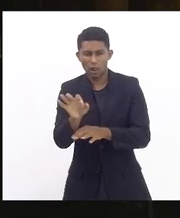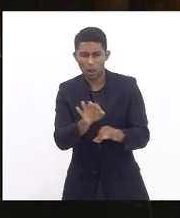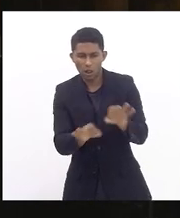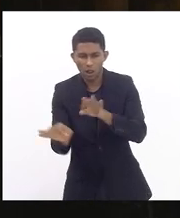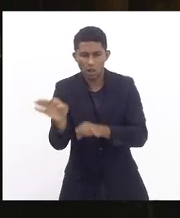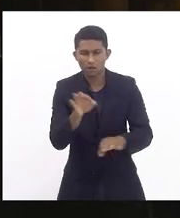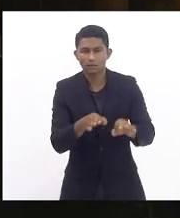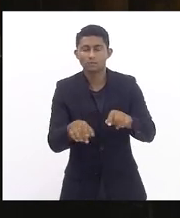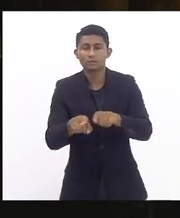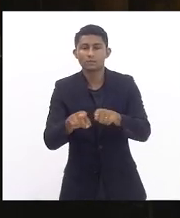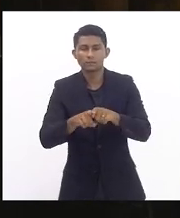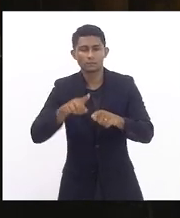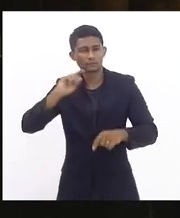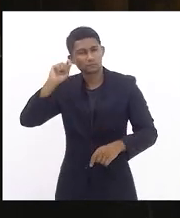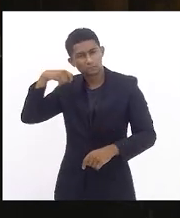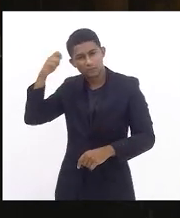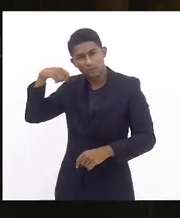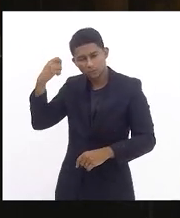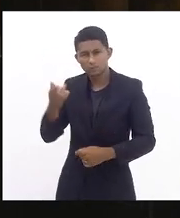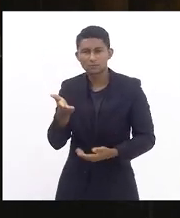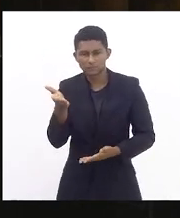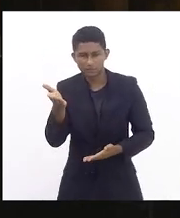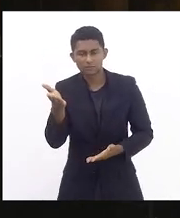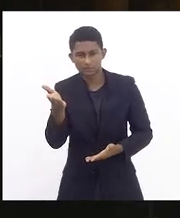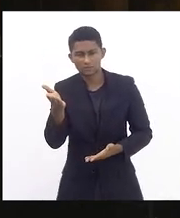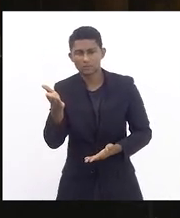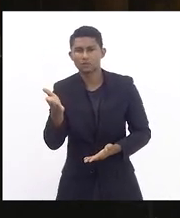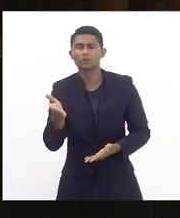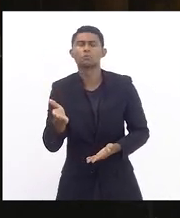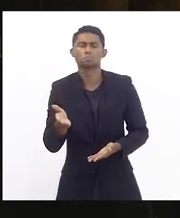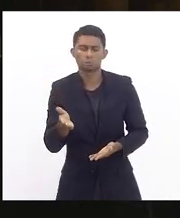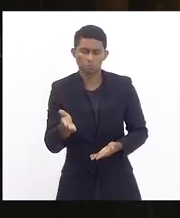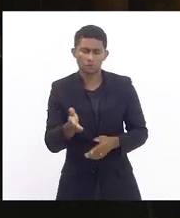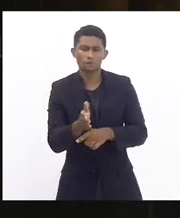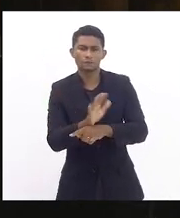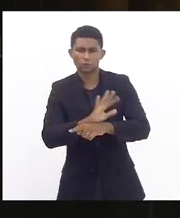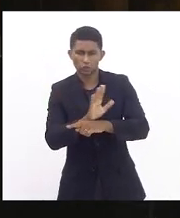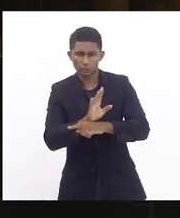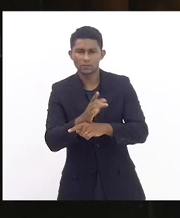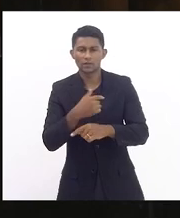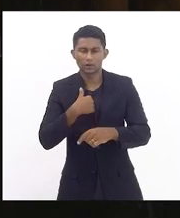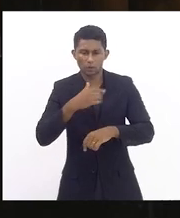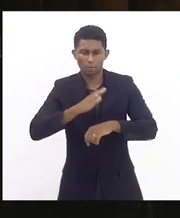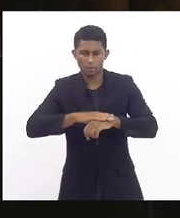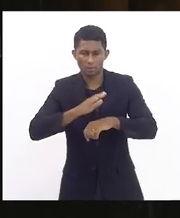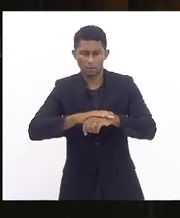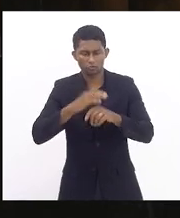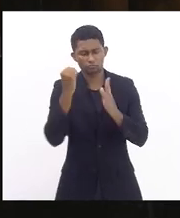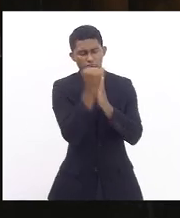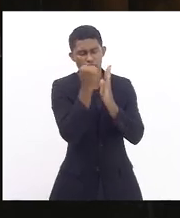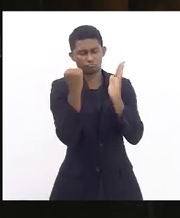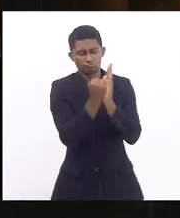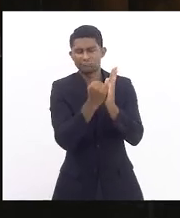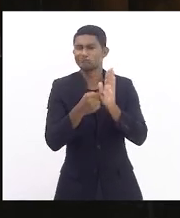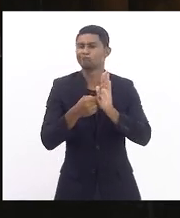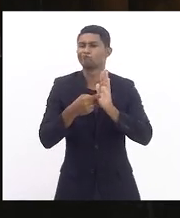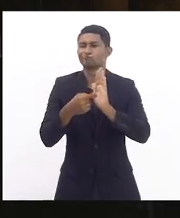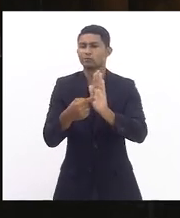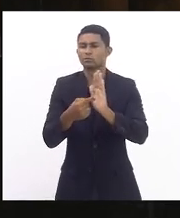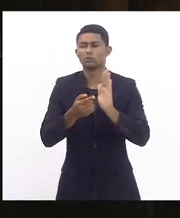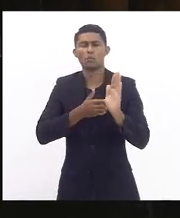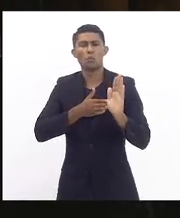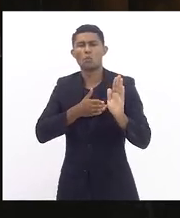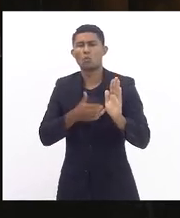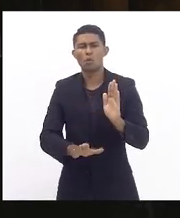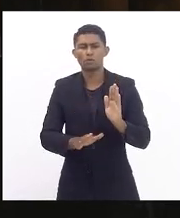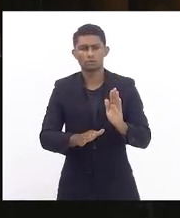ao protagonista desse filme que deu origem a toda essa polêmica. Para que a senhora tenha uma ideia, não sei se a senhora